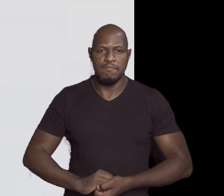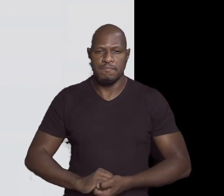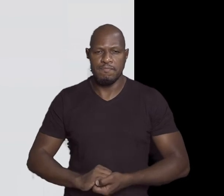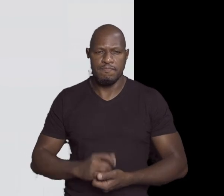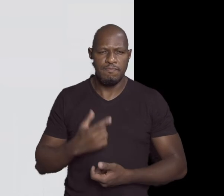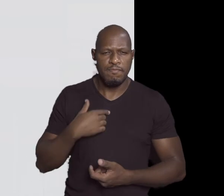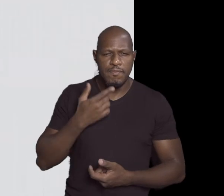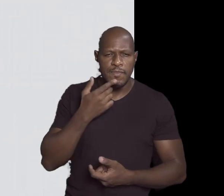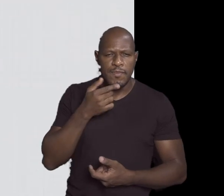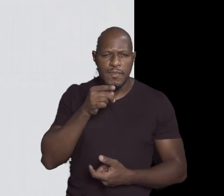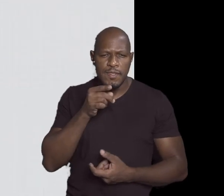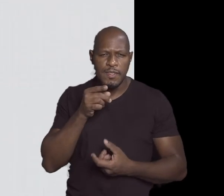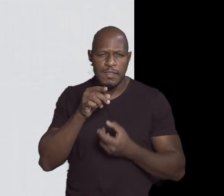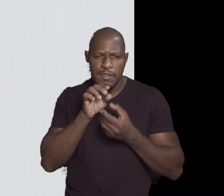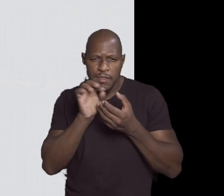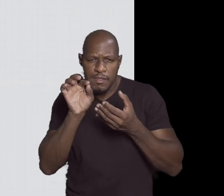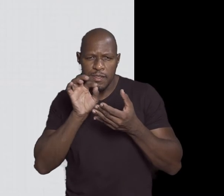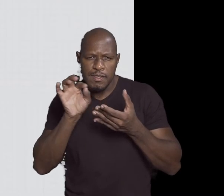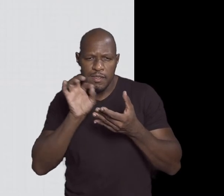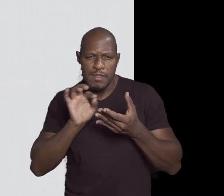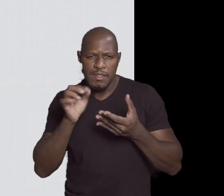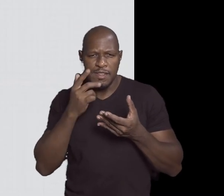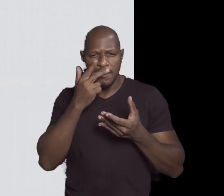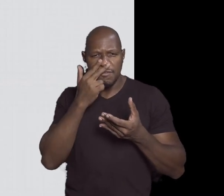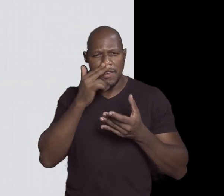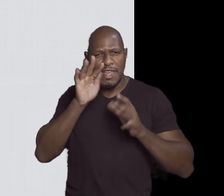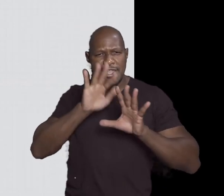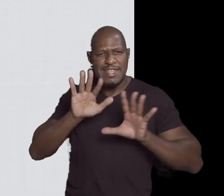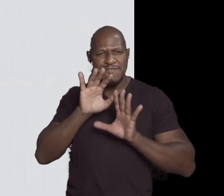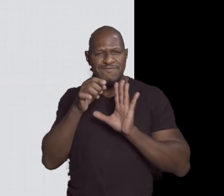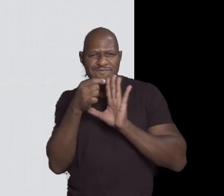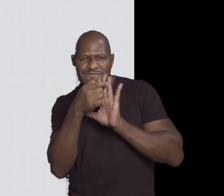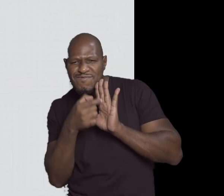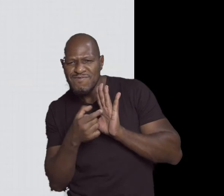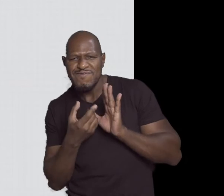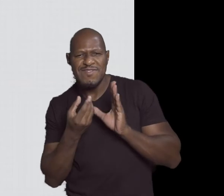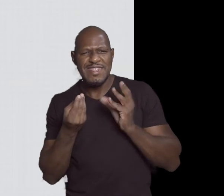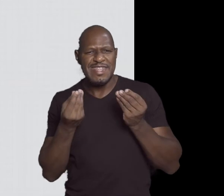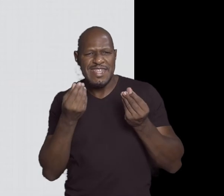uma passada só, mas eu acho que fica muito artificial se eu usado muito.